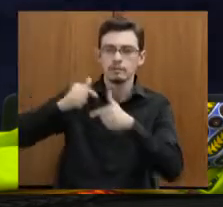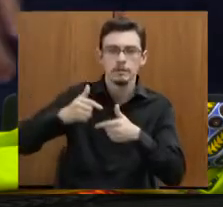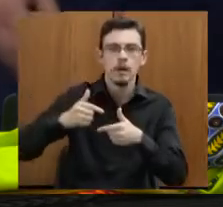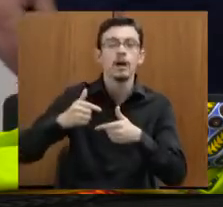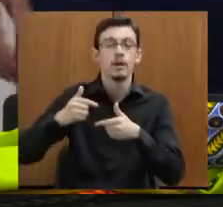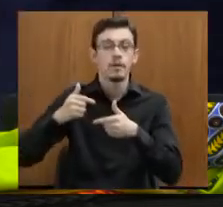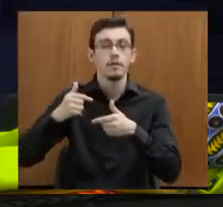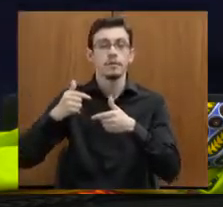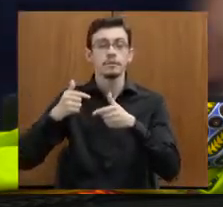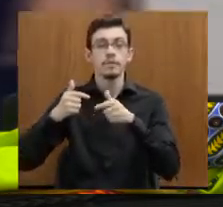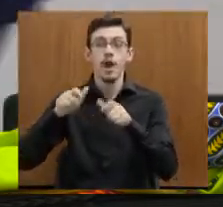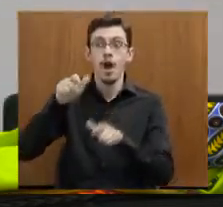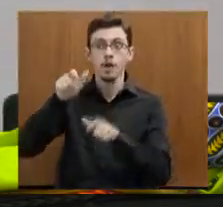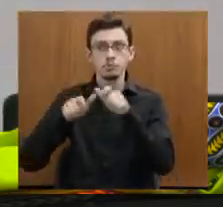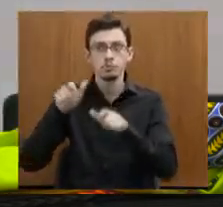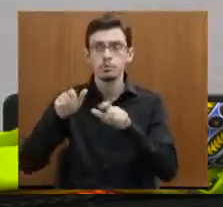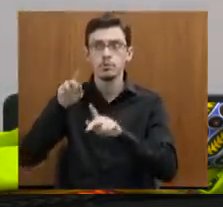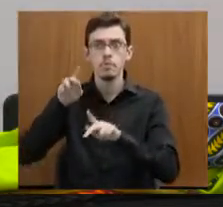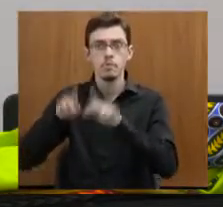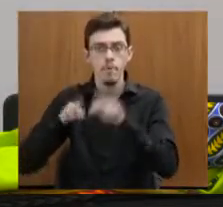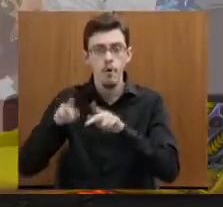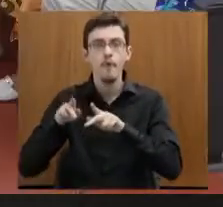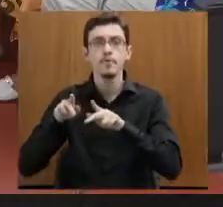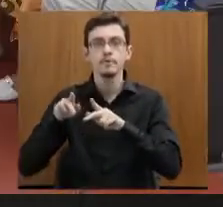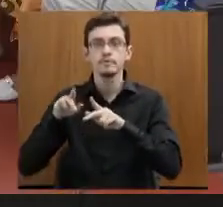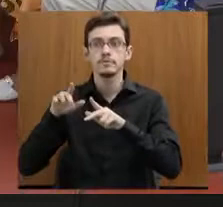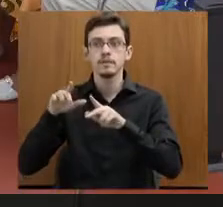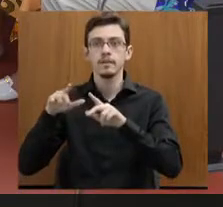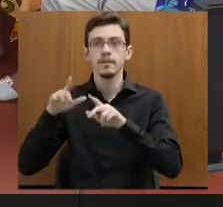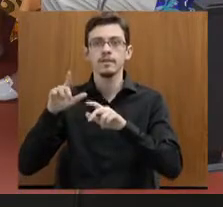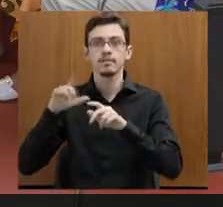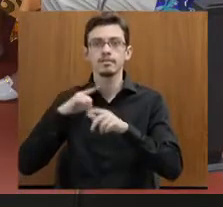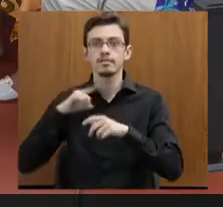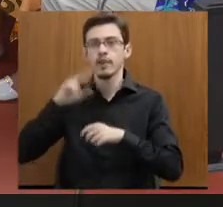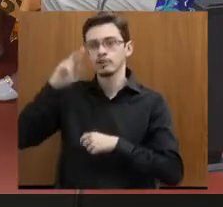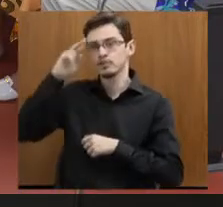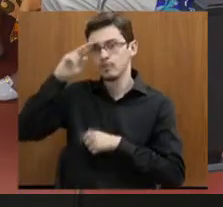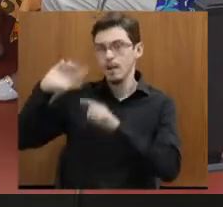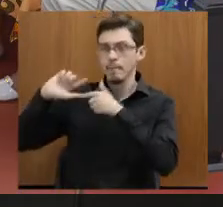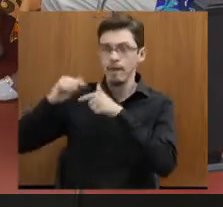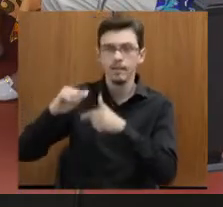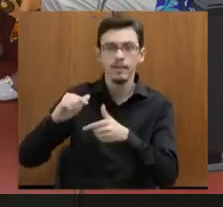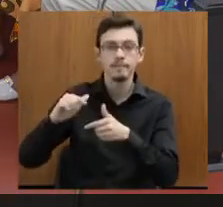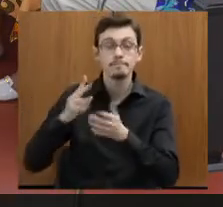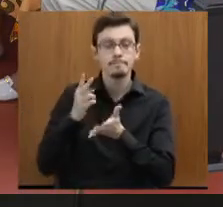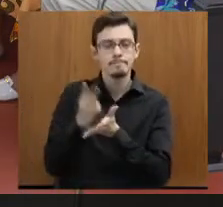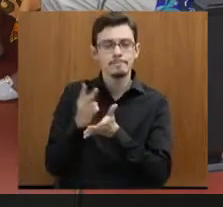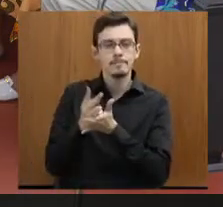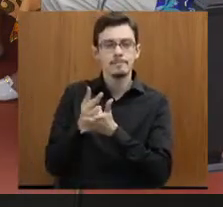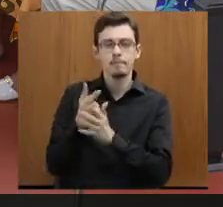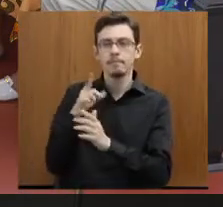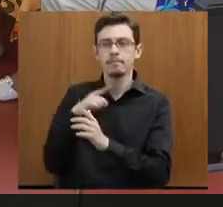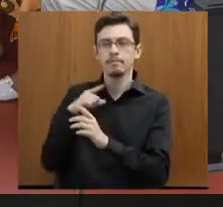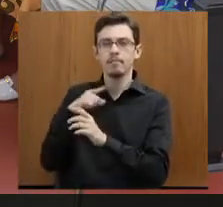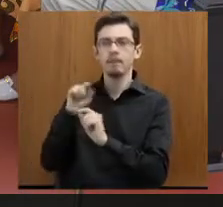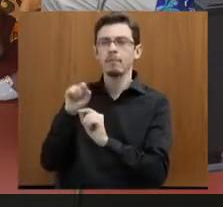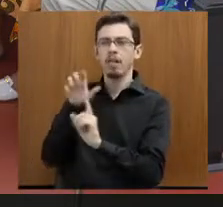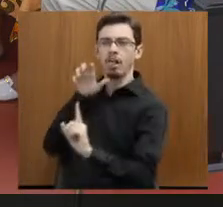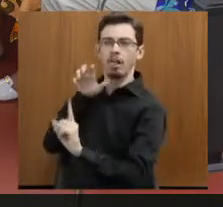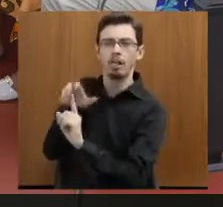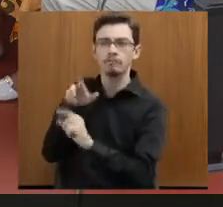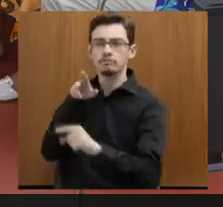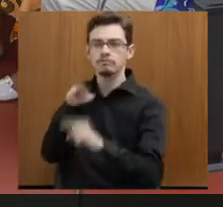dos povos e comunidades tradicionais de matriz africana são as principais alvos das violações de